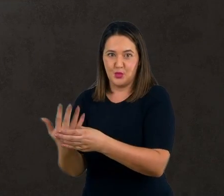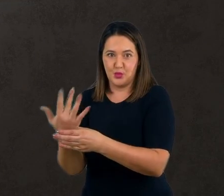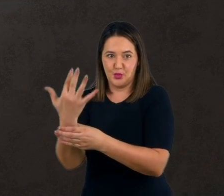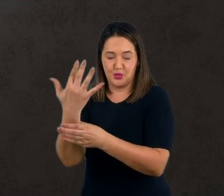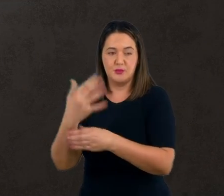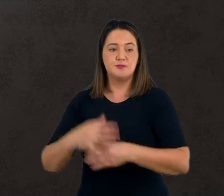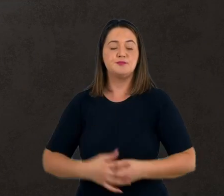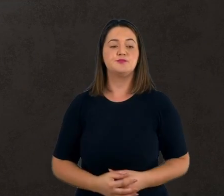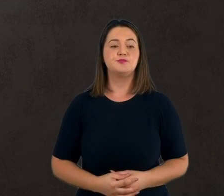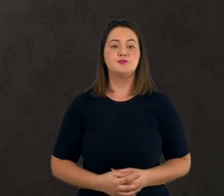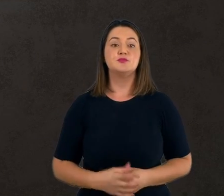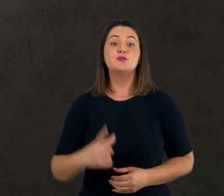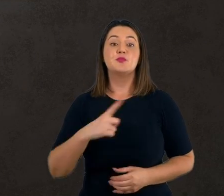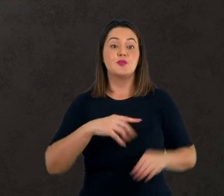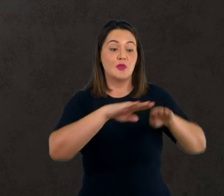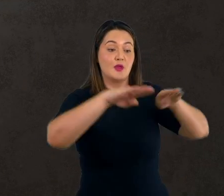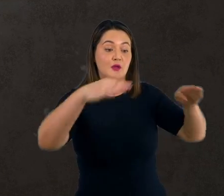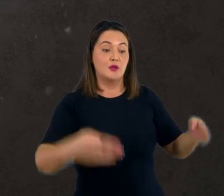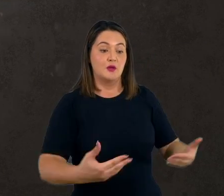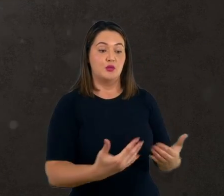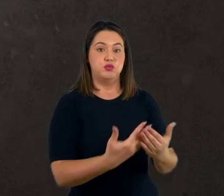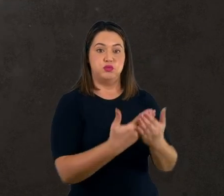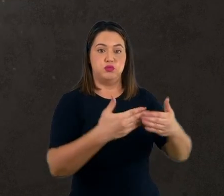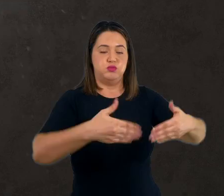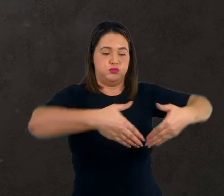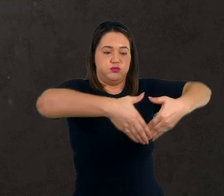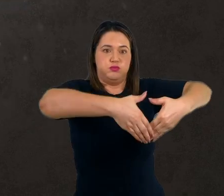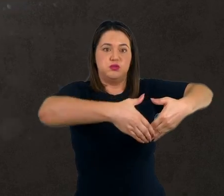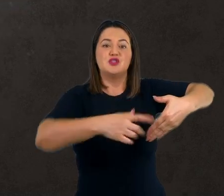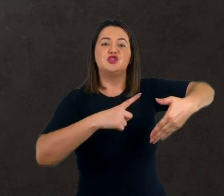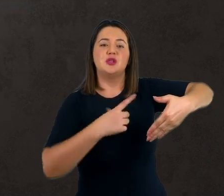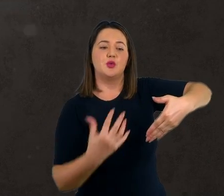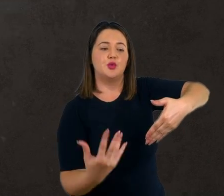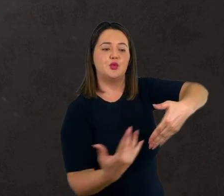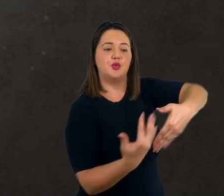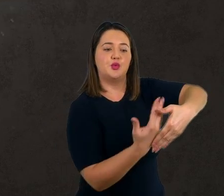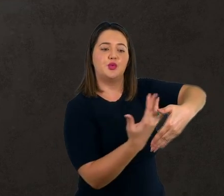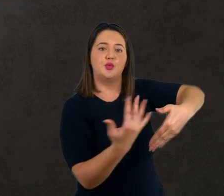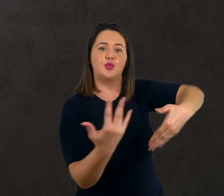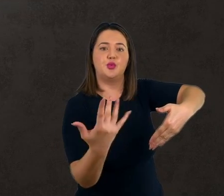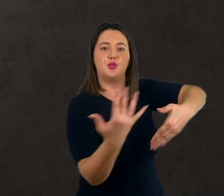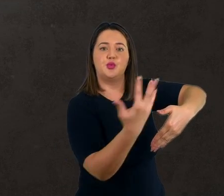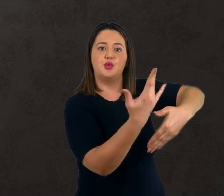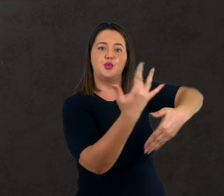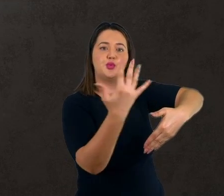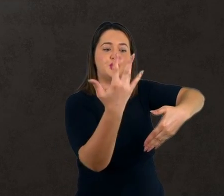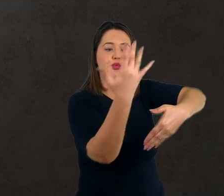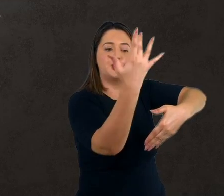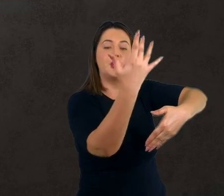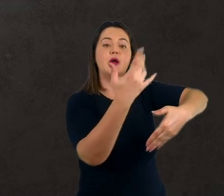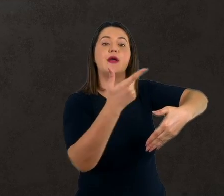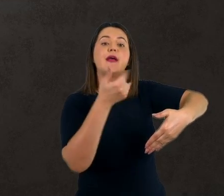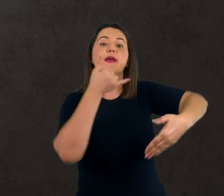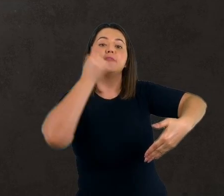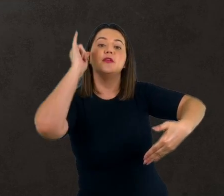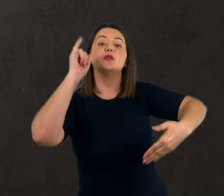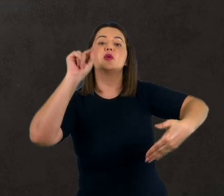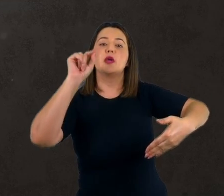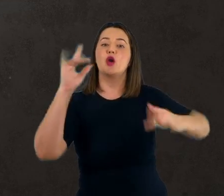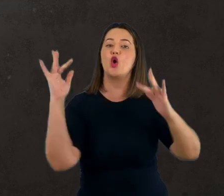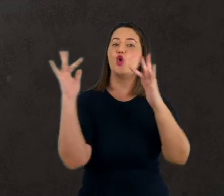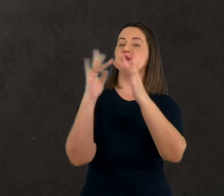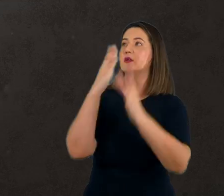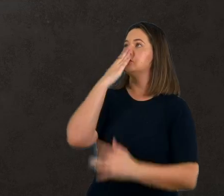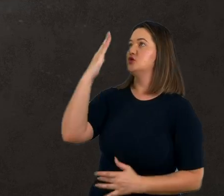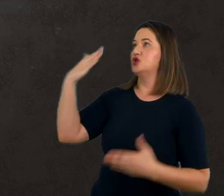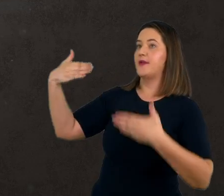incenso servia como uma nuvem que cobria o propiciatório e evitava que o sumo sacerdote morresse pelo contato com a